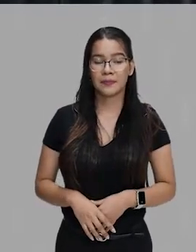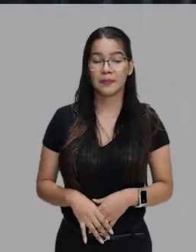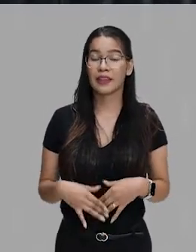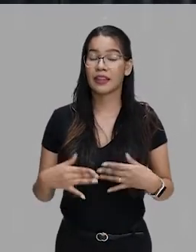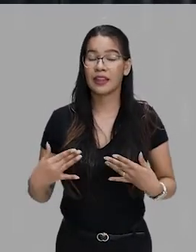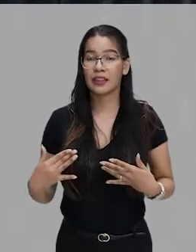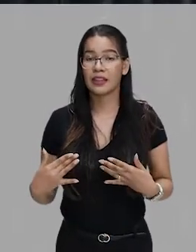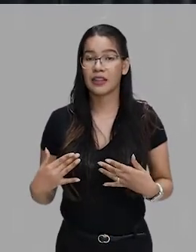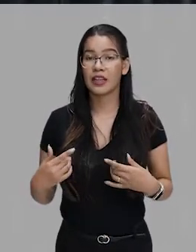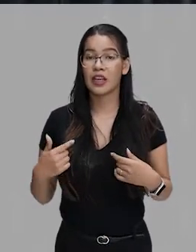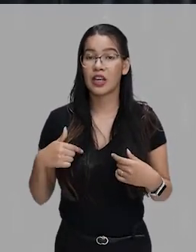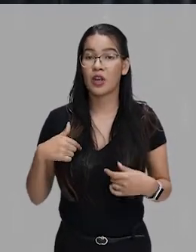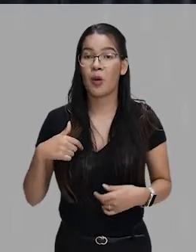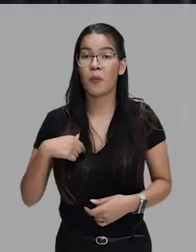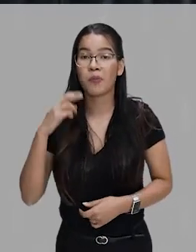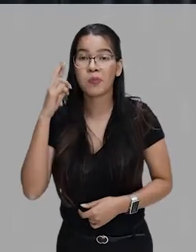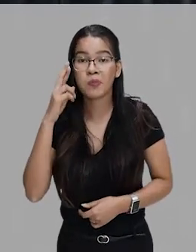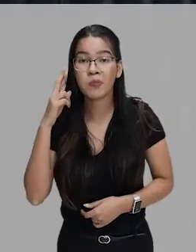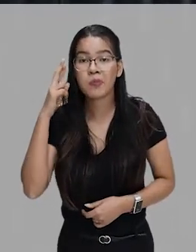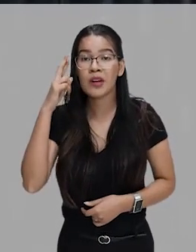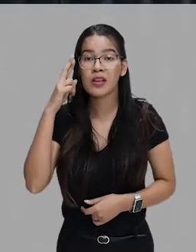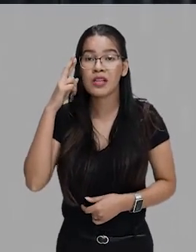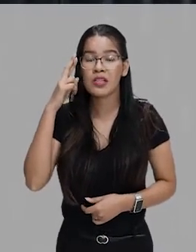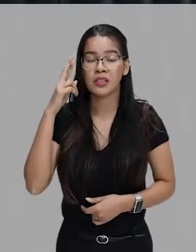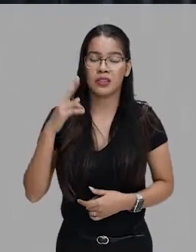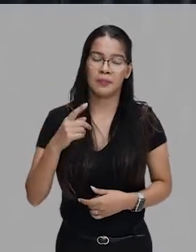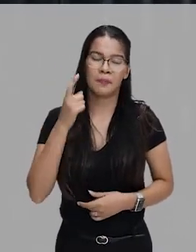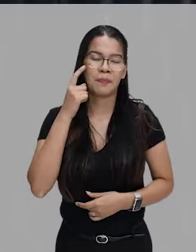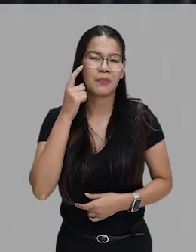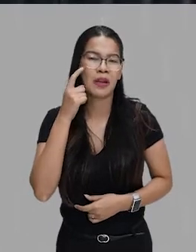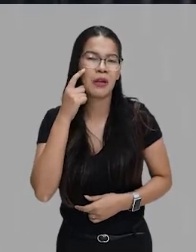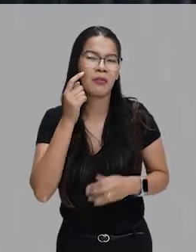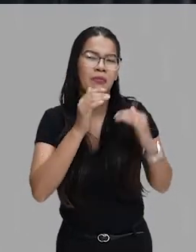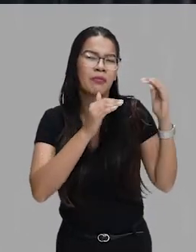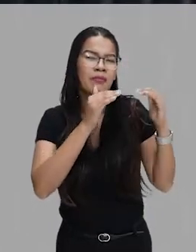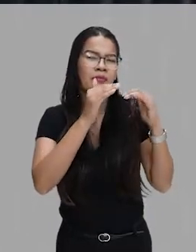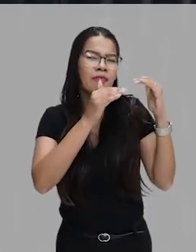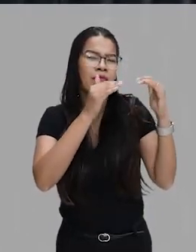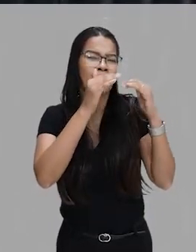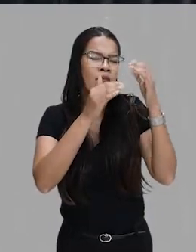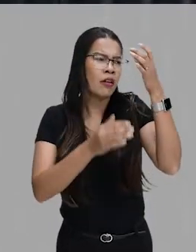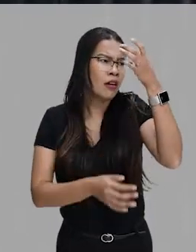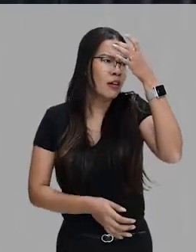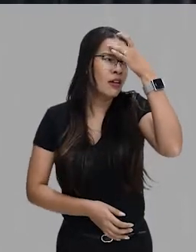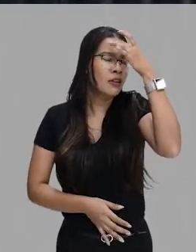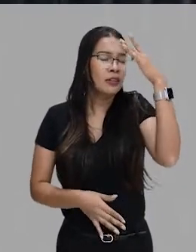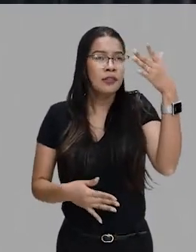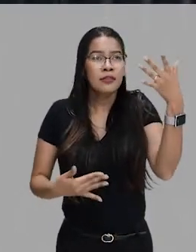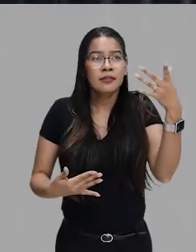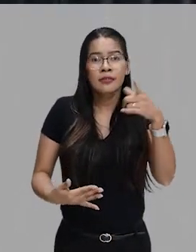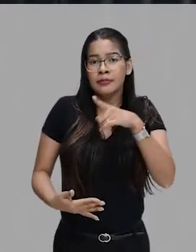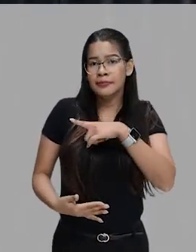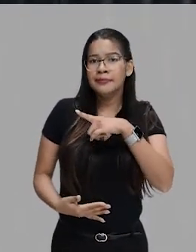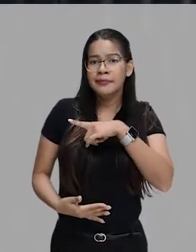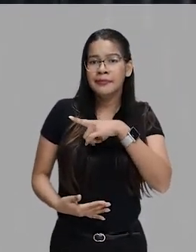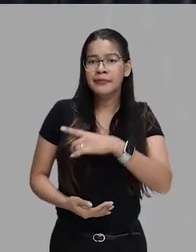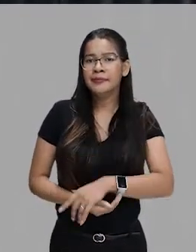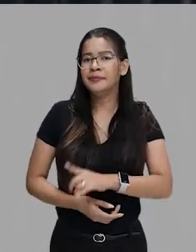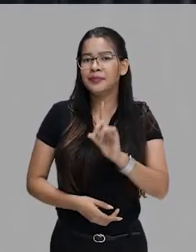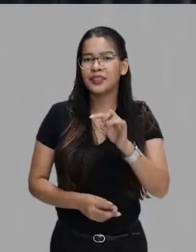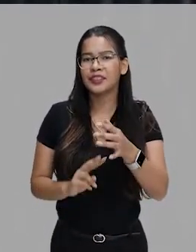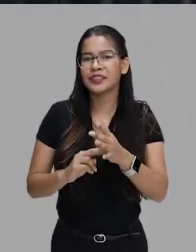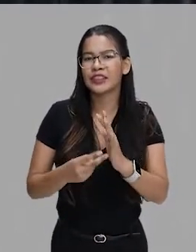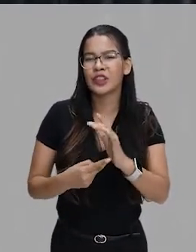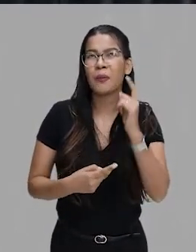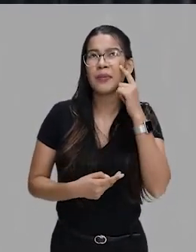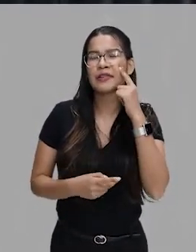eu sou racional, eu penso, eu desenvolvo um raciocínio, logo eu existo. Tá? Não é no sentido de eu